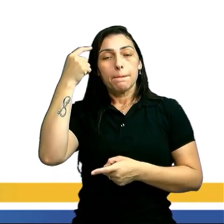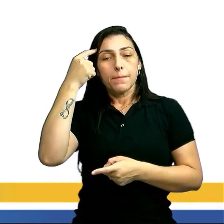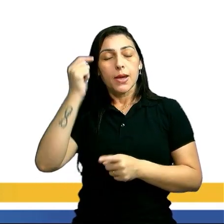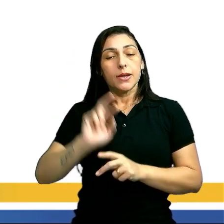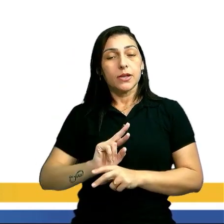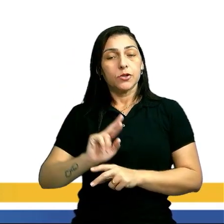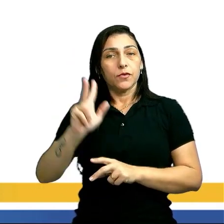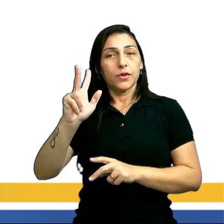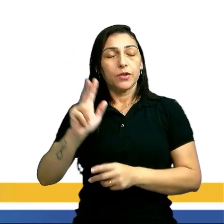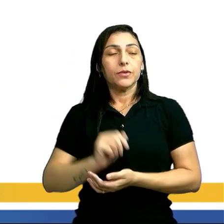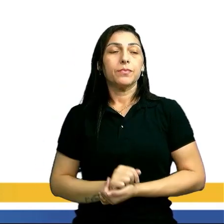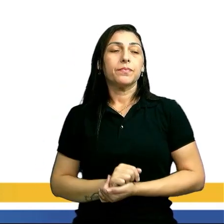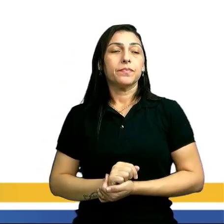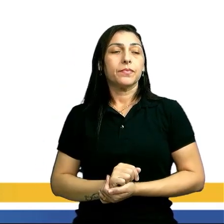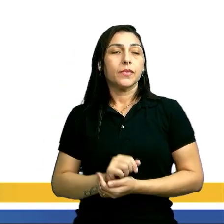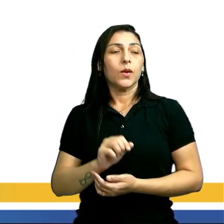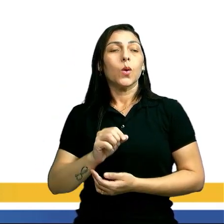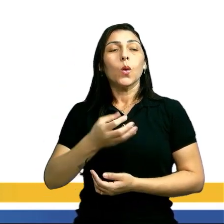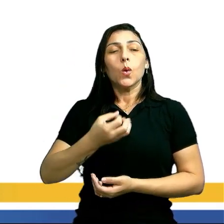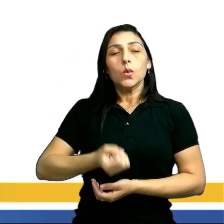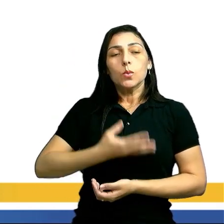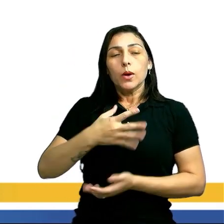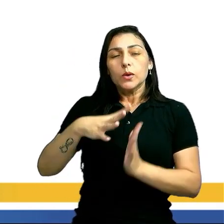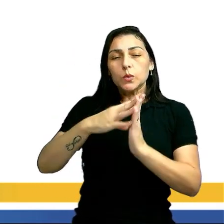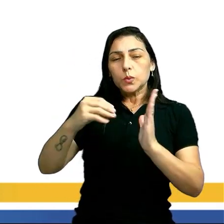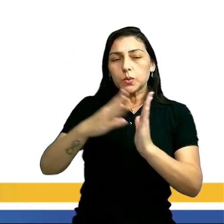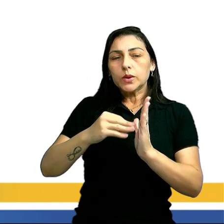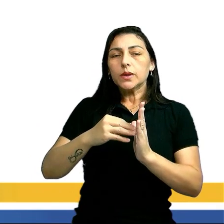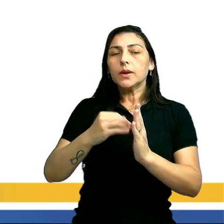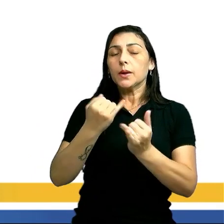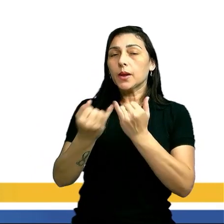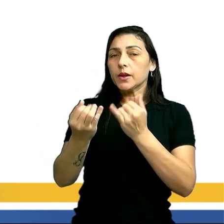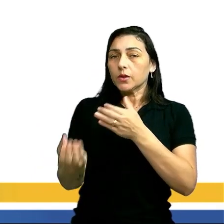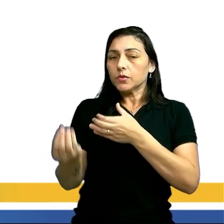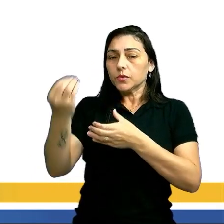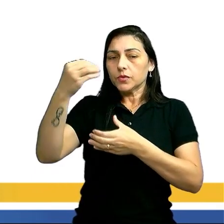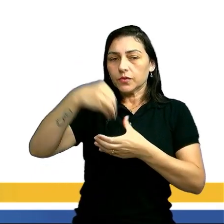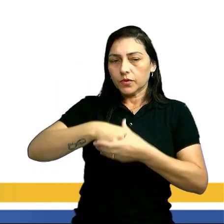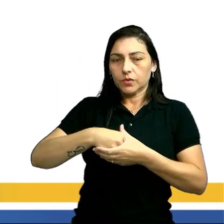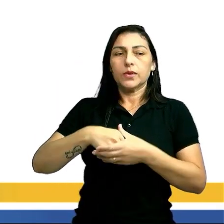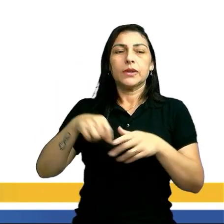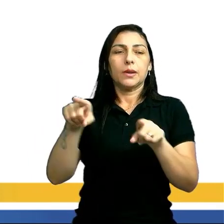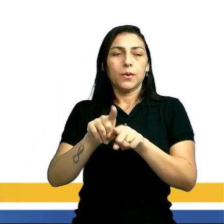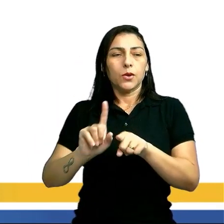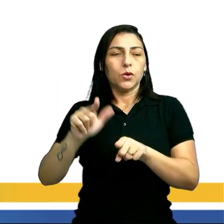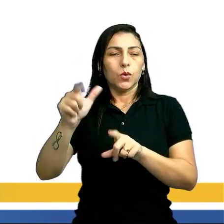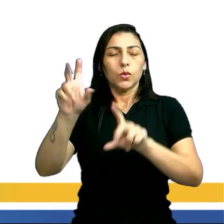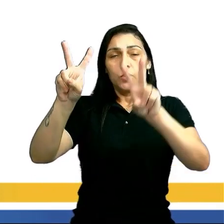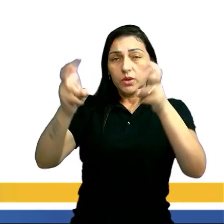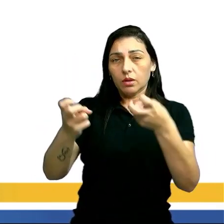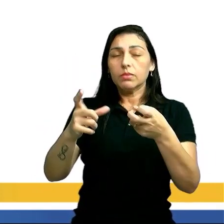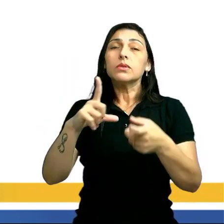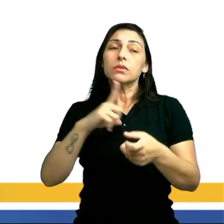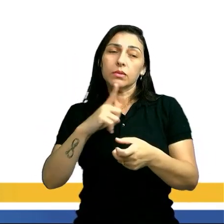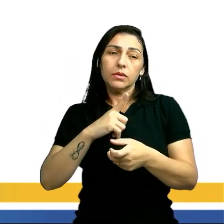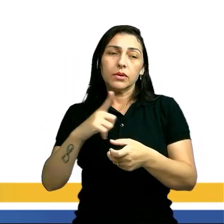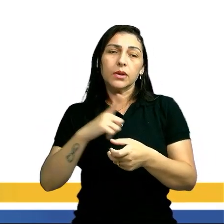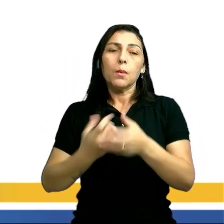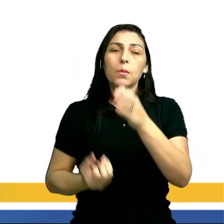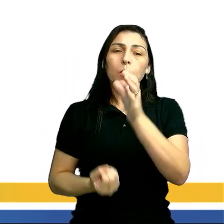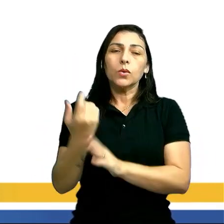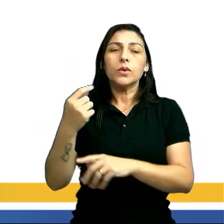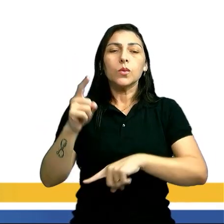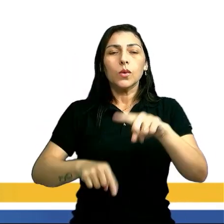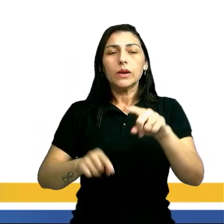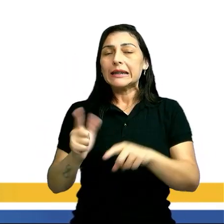justamente o contrário. Os poetas, meros imitadores das aparências da virtude e de outros temas que tratam,